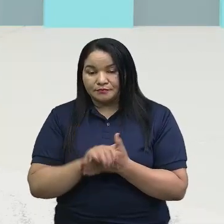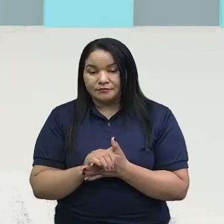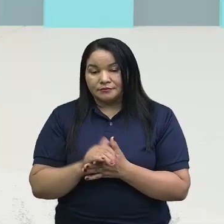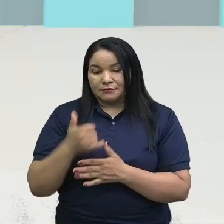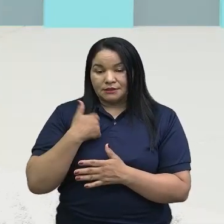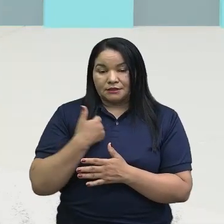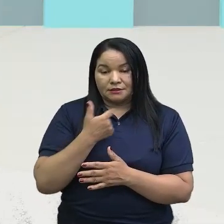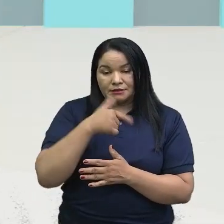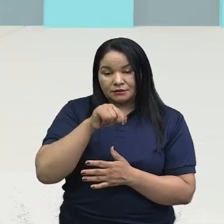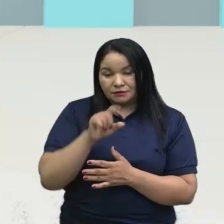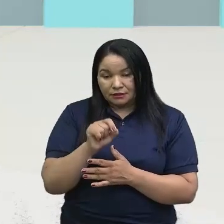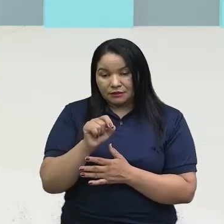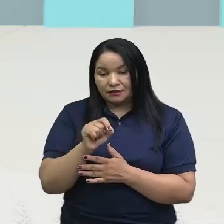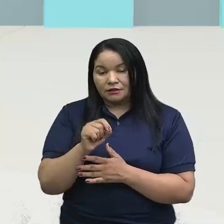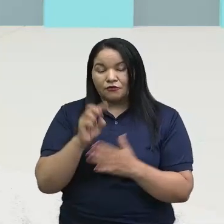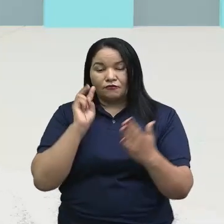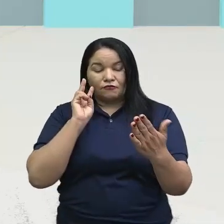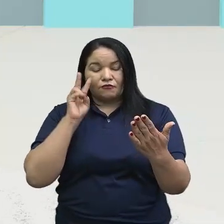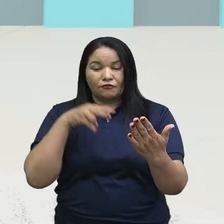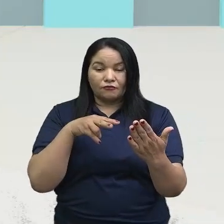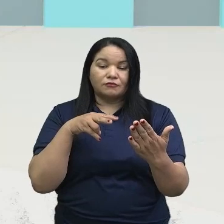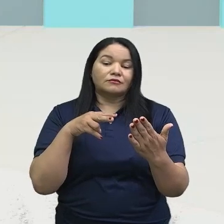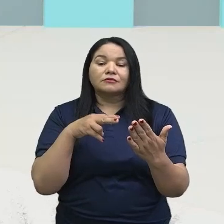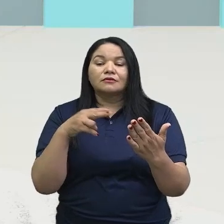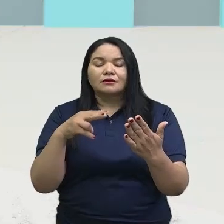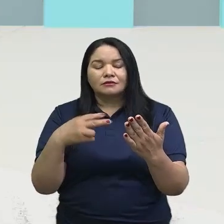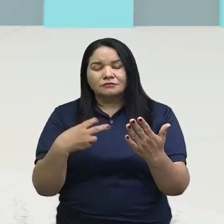para si mesmo e se vê